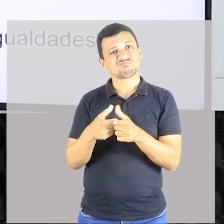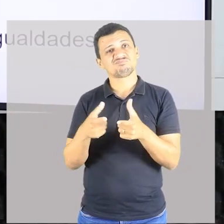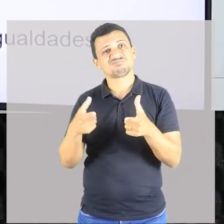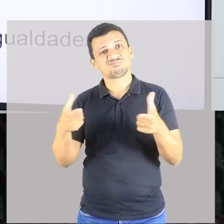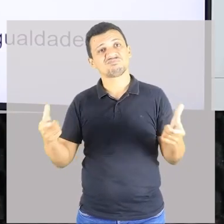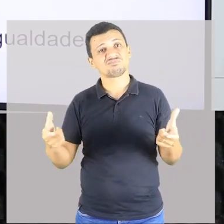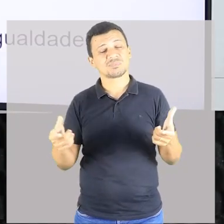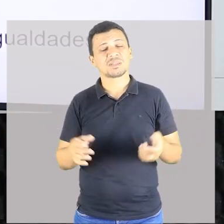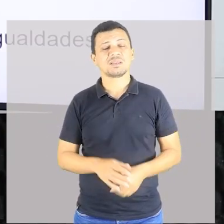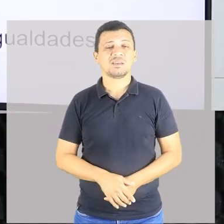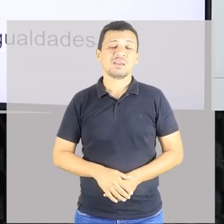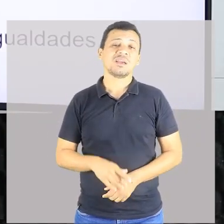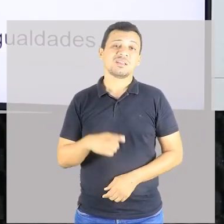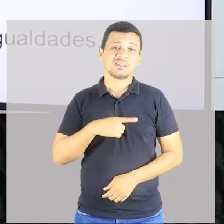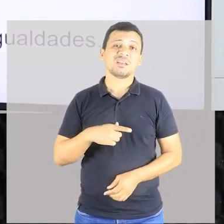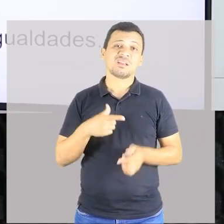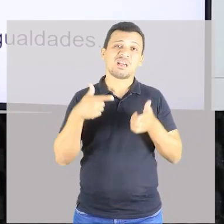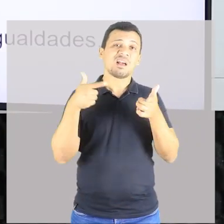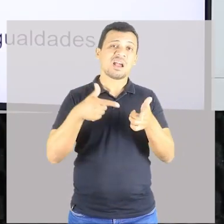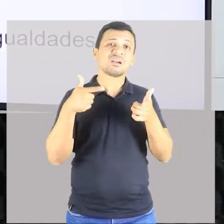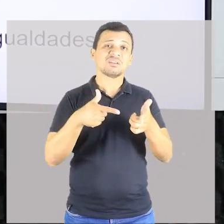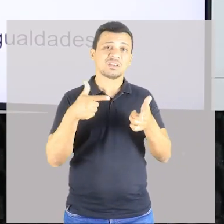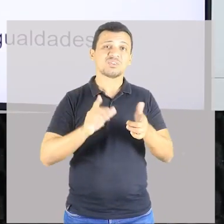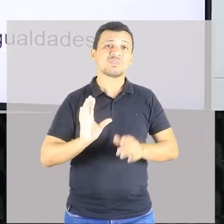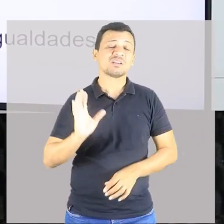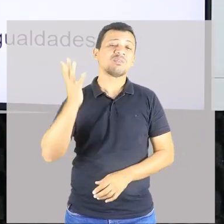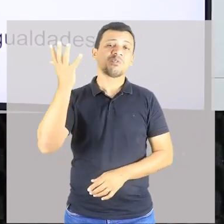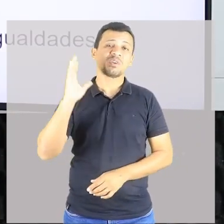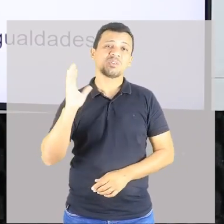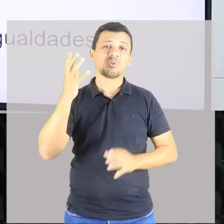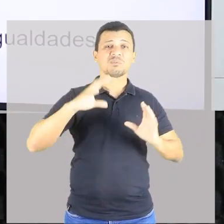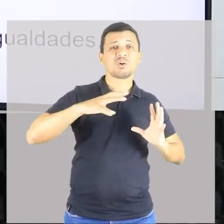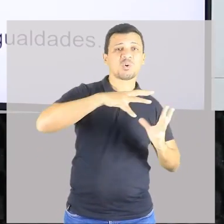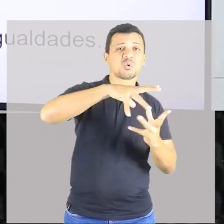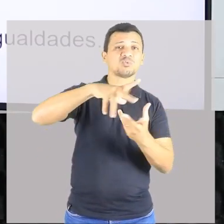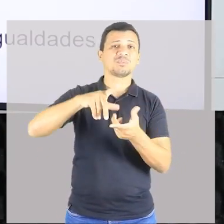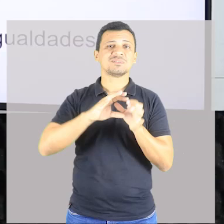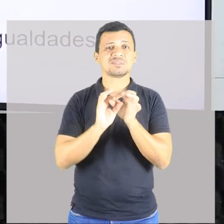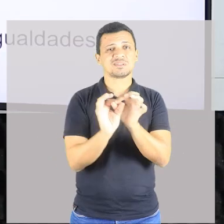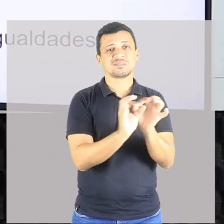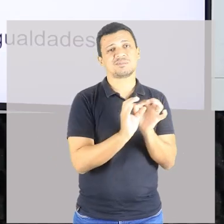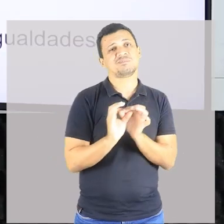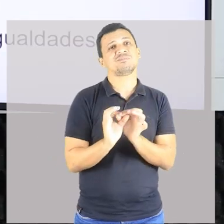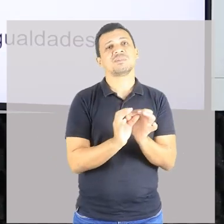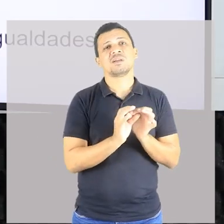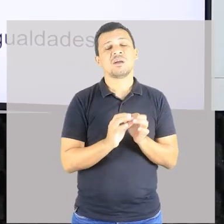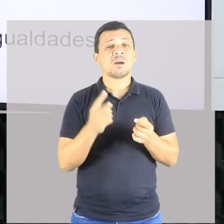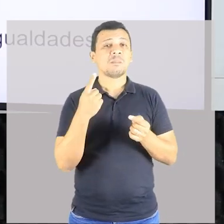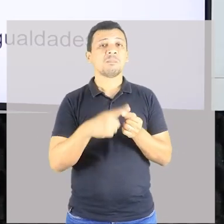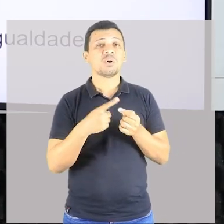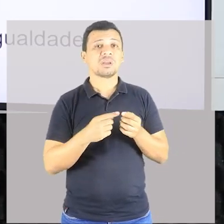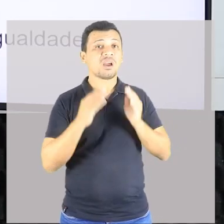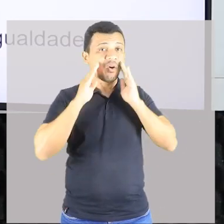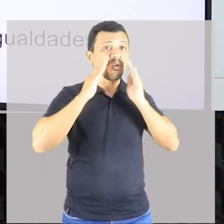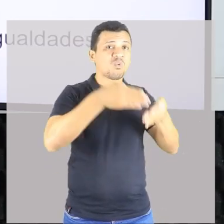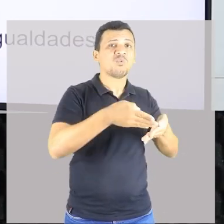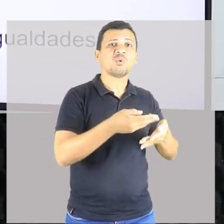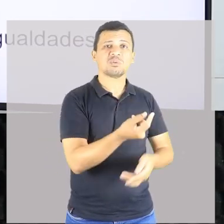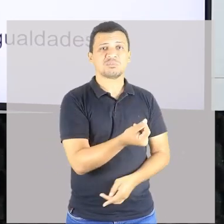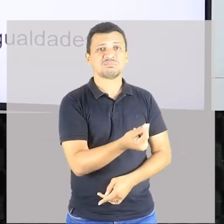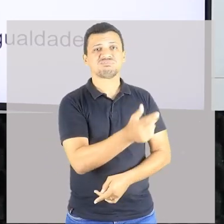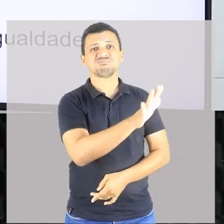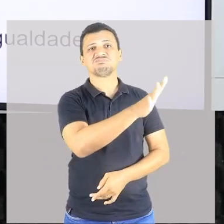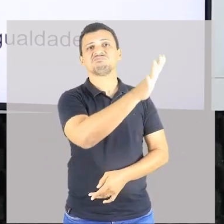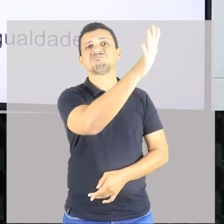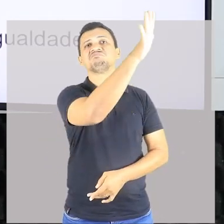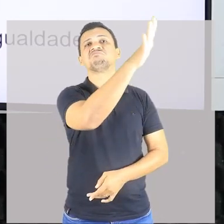atenção. Essa é uma das críticas que se faz ao fenômeno da globalização, quando ele tem o lucro como centralidade.